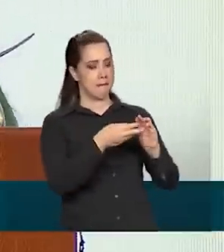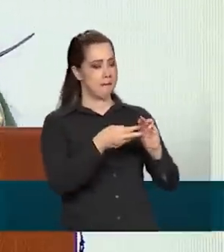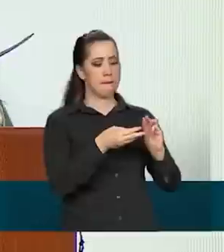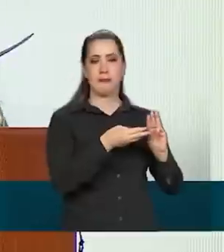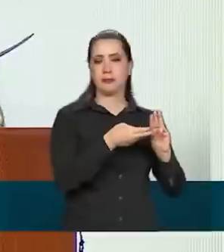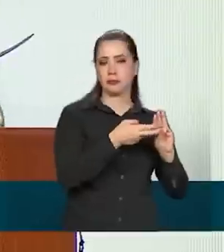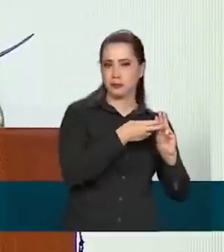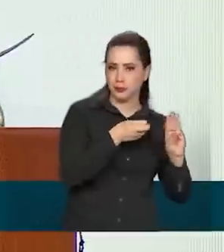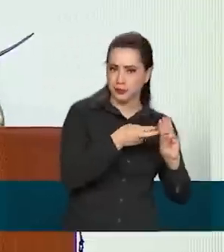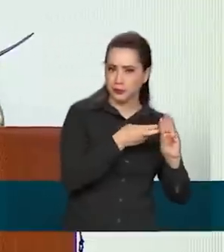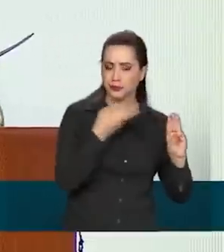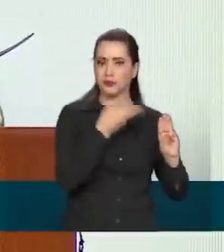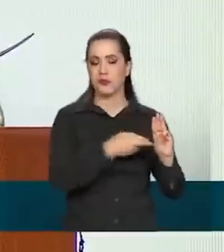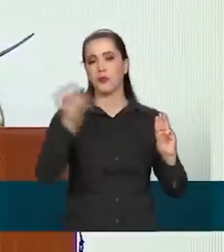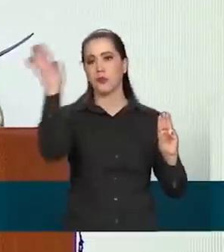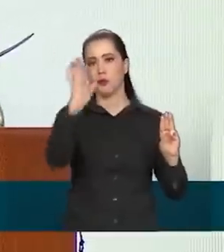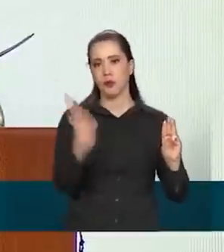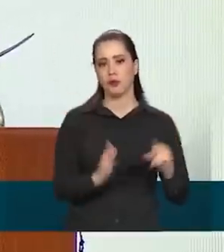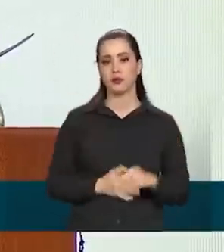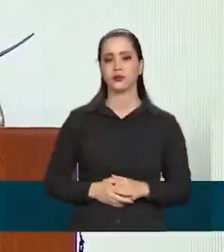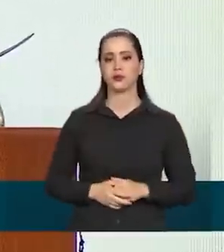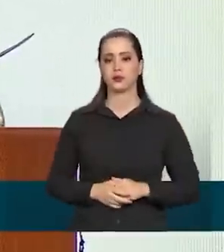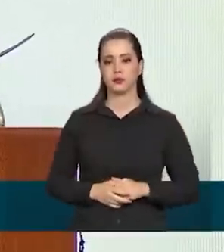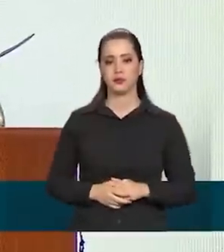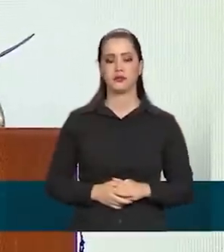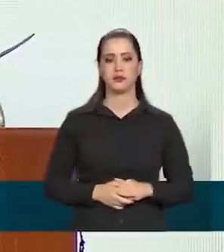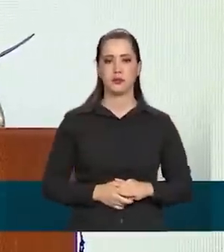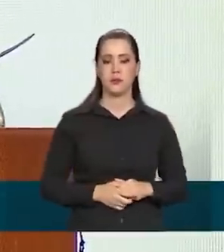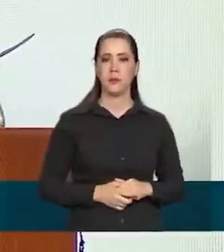dos Povos Indígenas do Brasil.